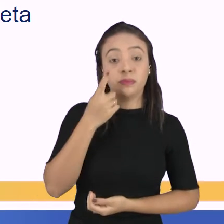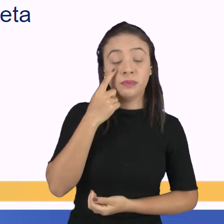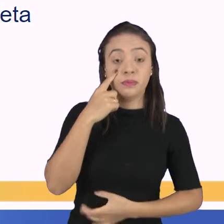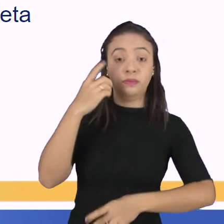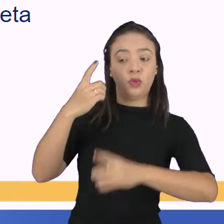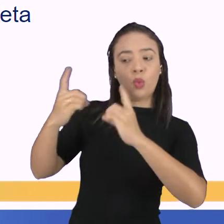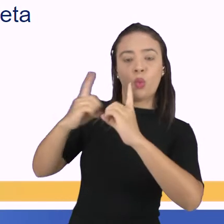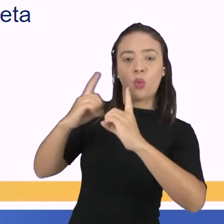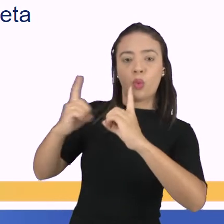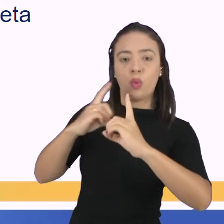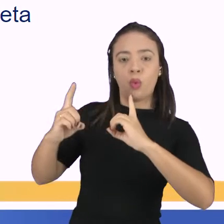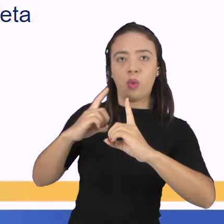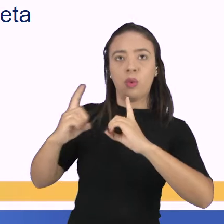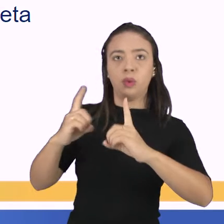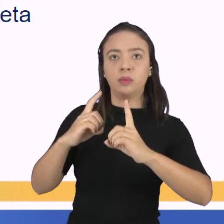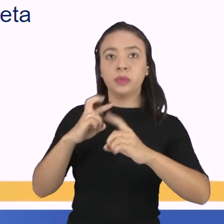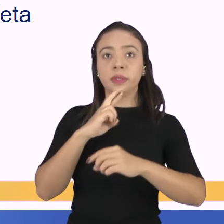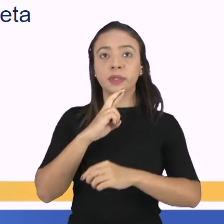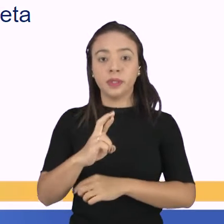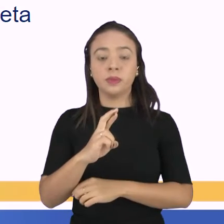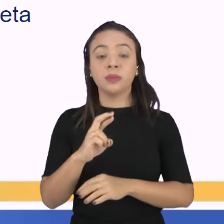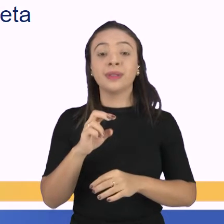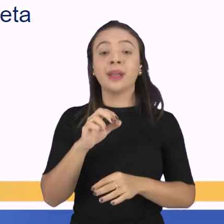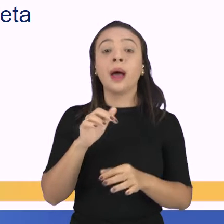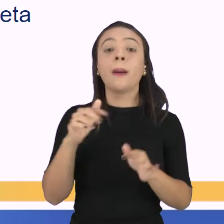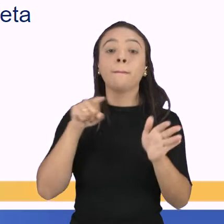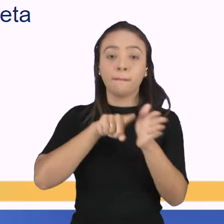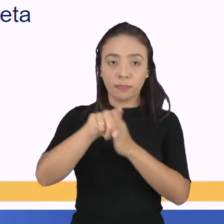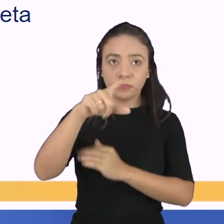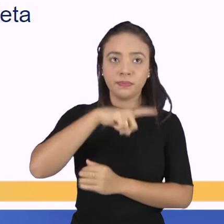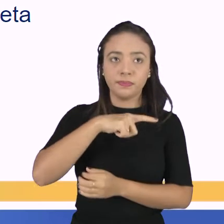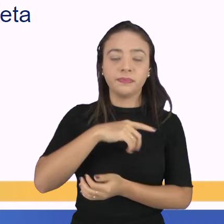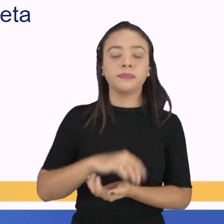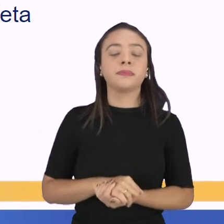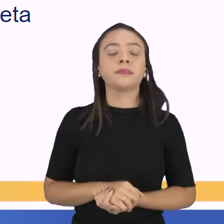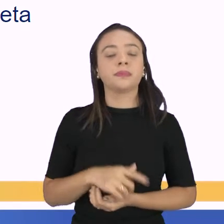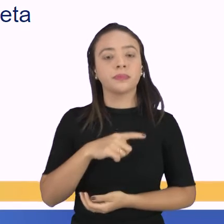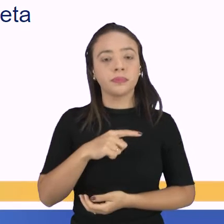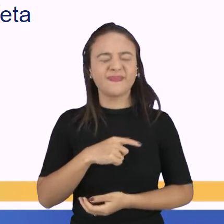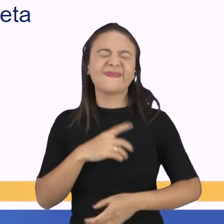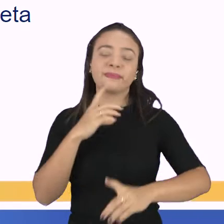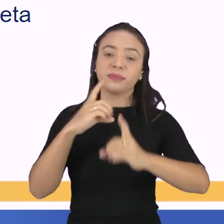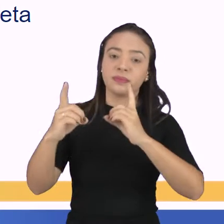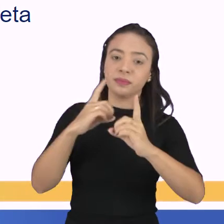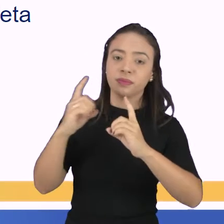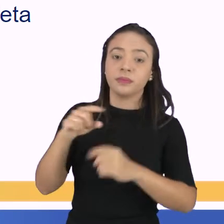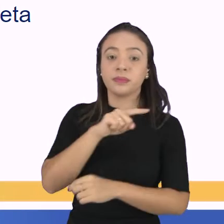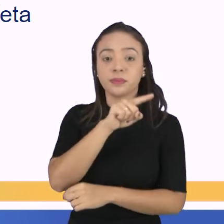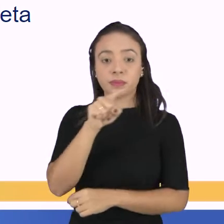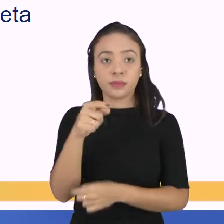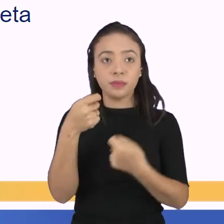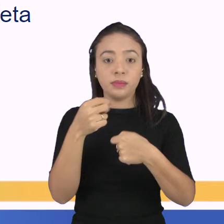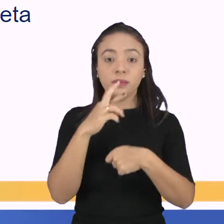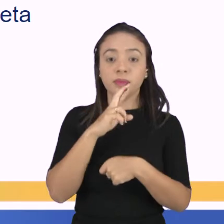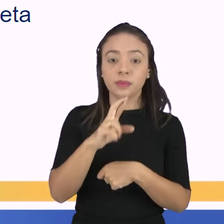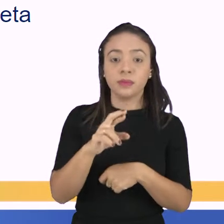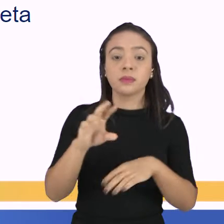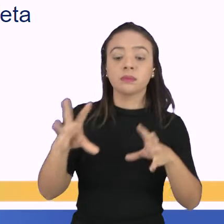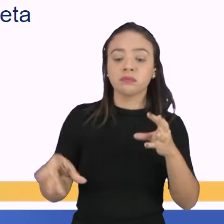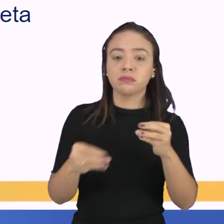o diálogo abaixo e responda à pergunta que segue. Então tem um diálogozinho, vou ler para vocês, e aí vocês vão ter que dizer com o que